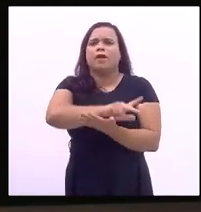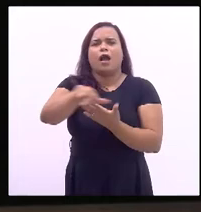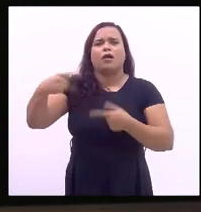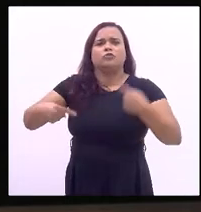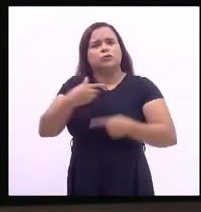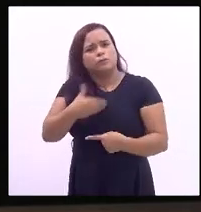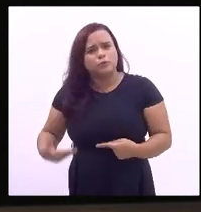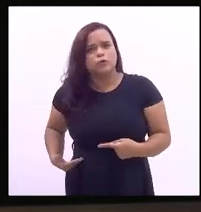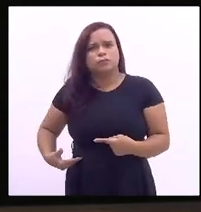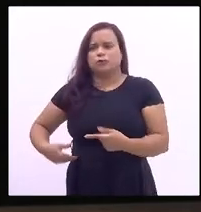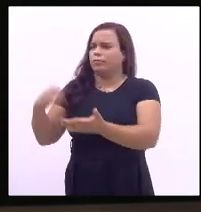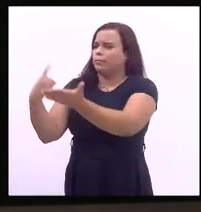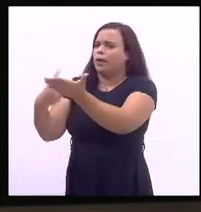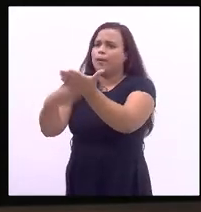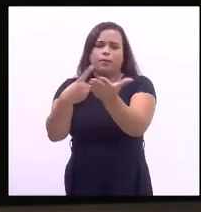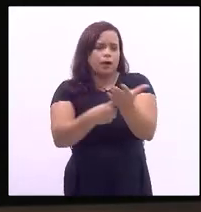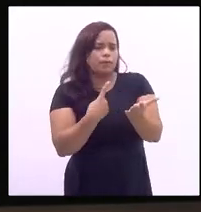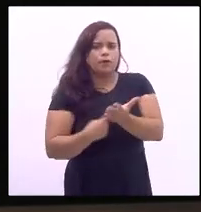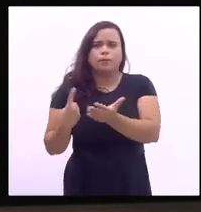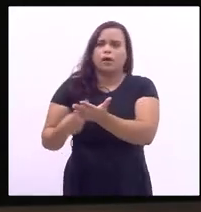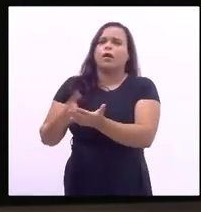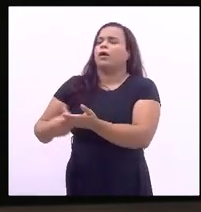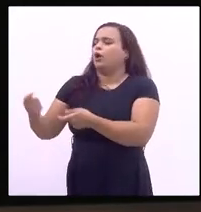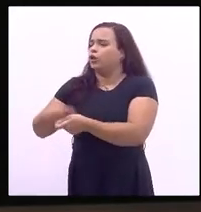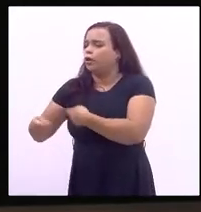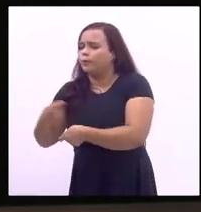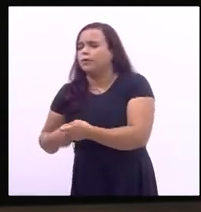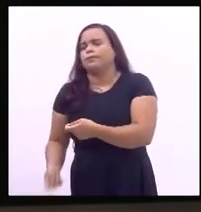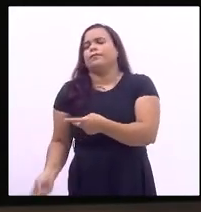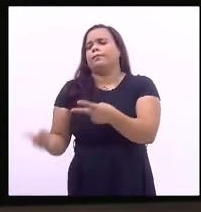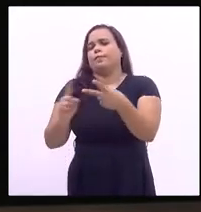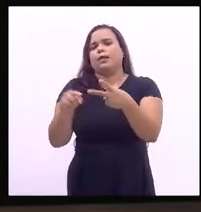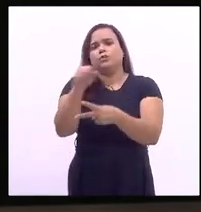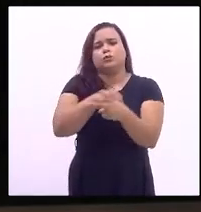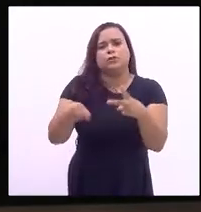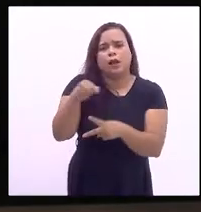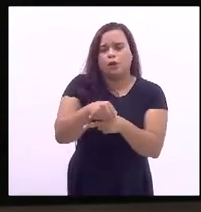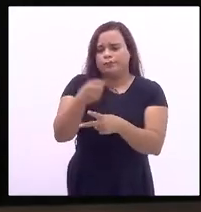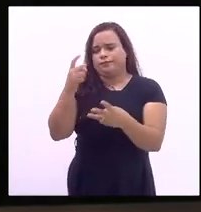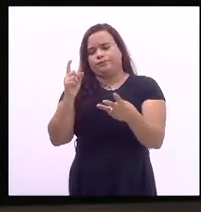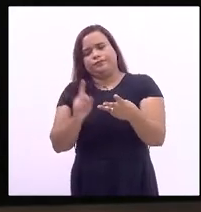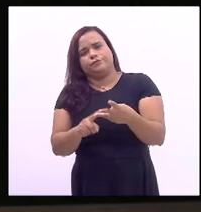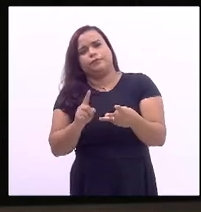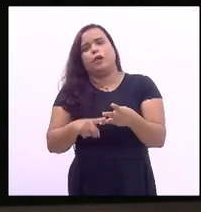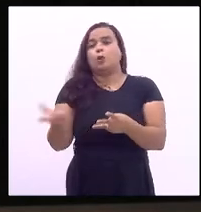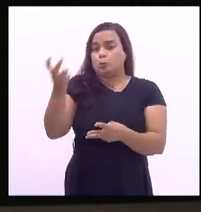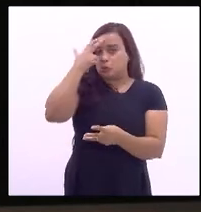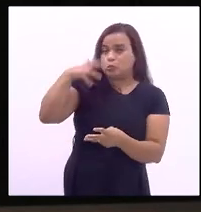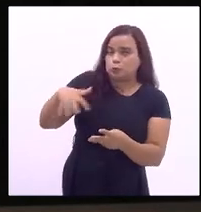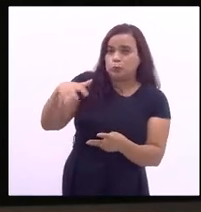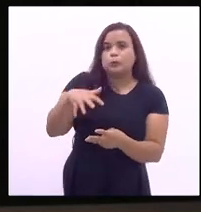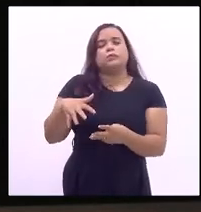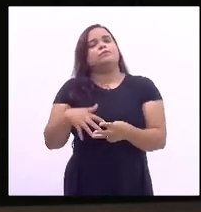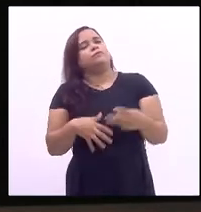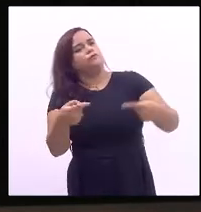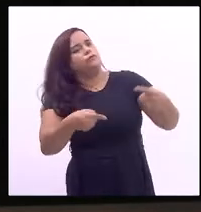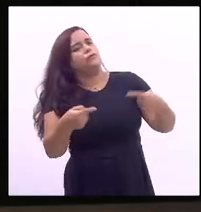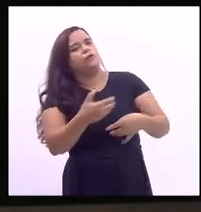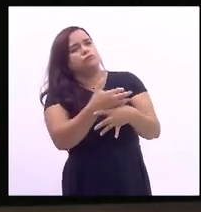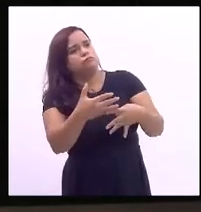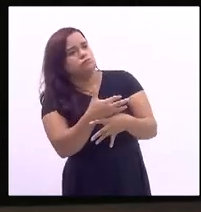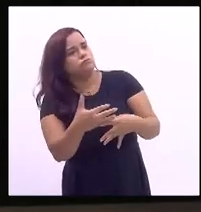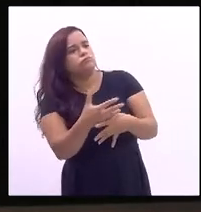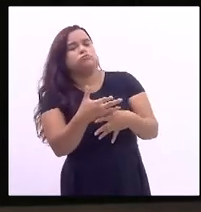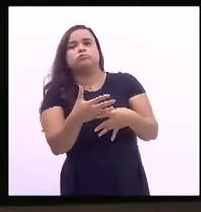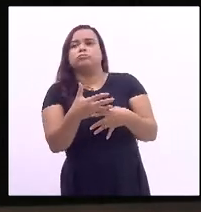políticas públicas é a política econômica é a política social é a política cultural da política do